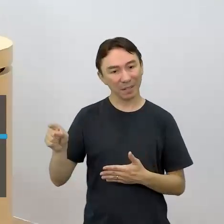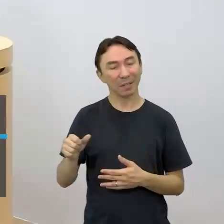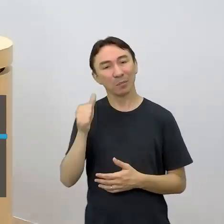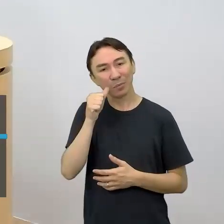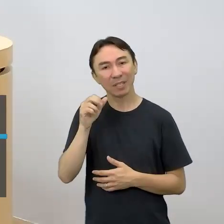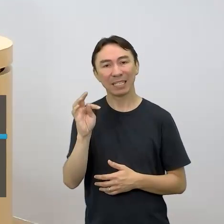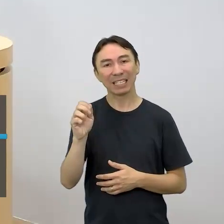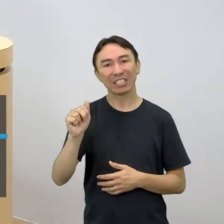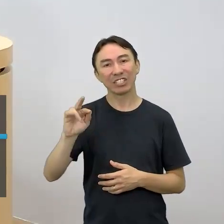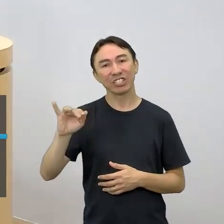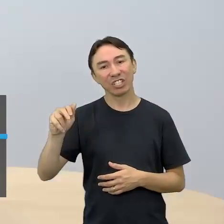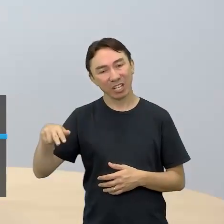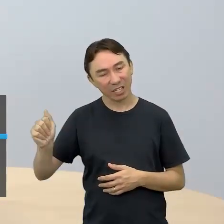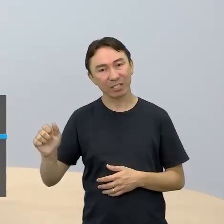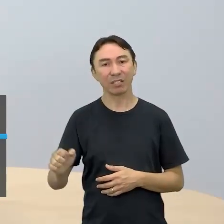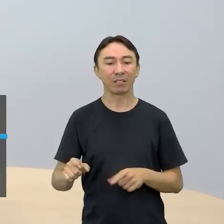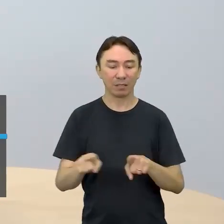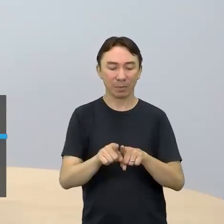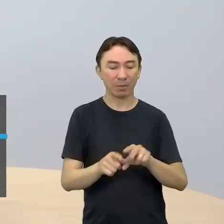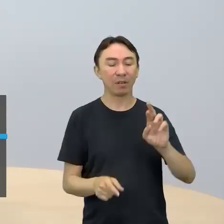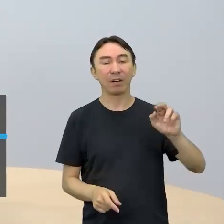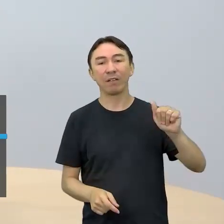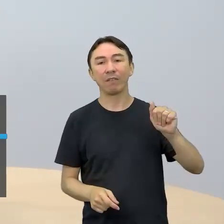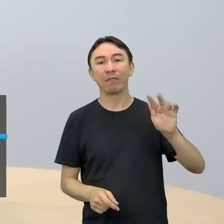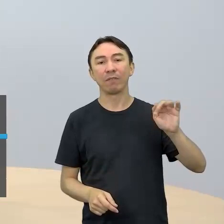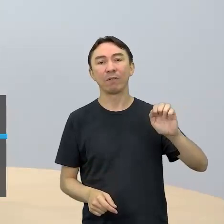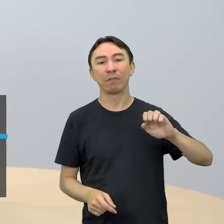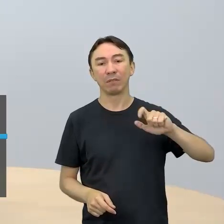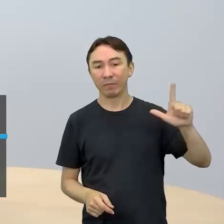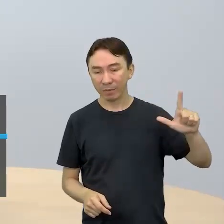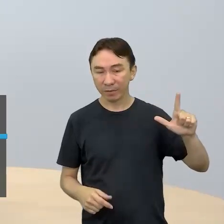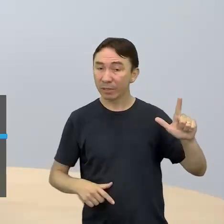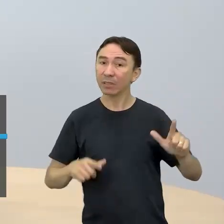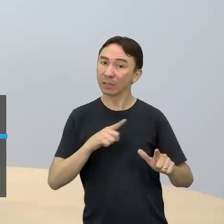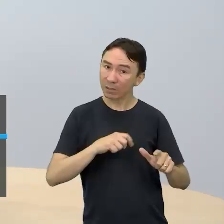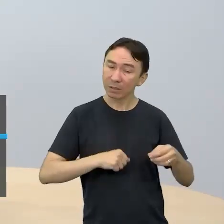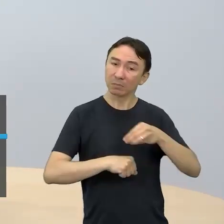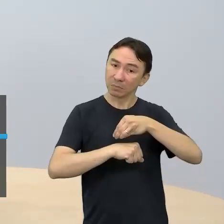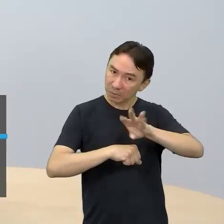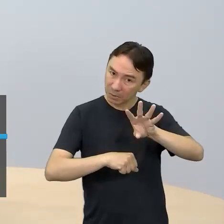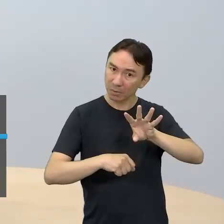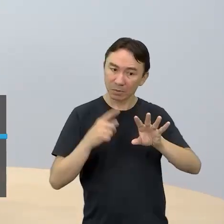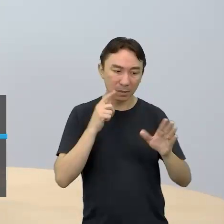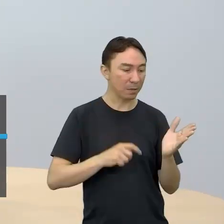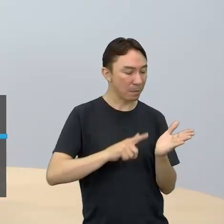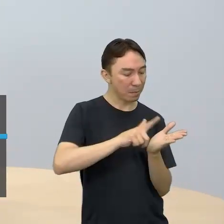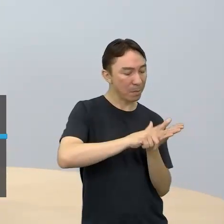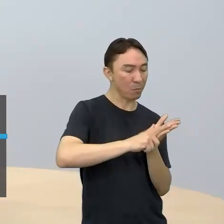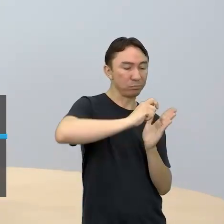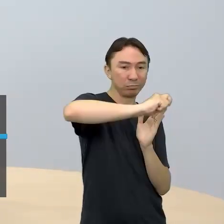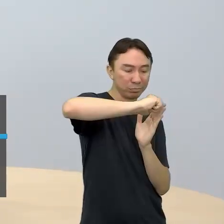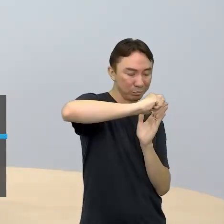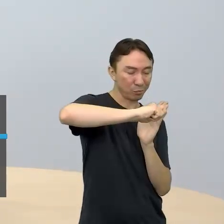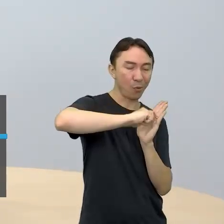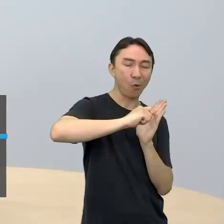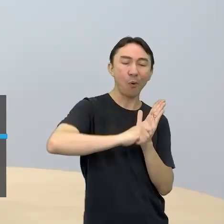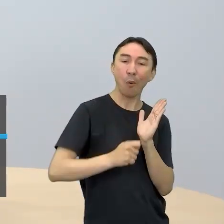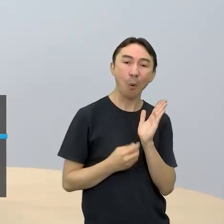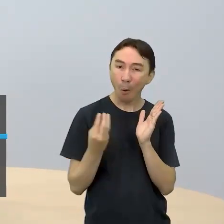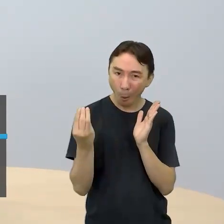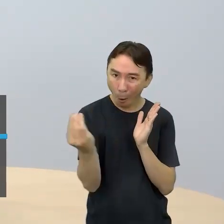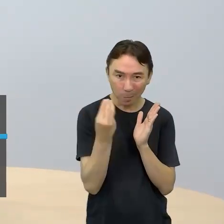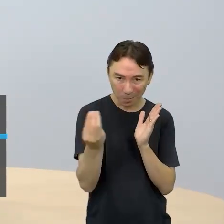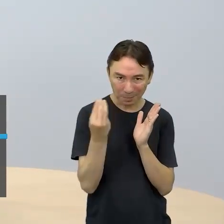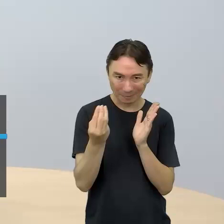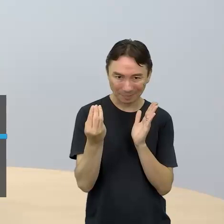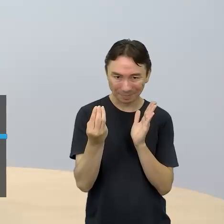Rafael, e eles trouxeram aí uma sugestão para registro do plano de recuperação intensiva. Nesse plano, nós sugerimos